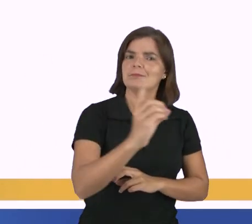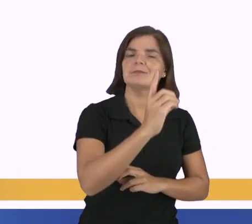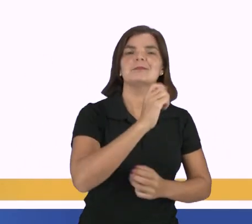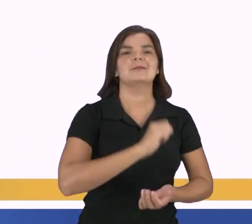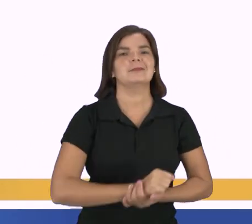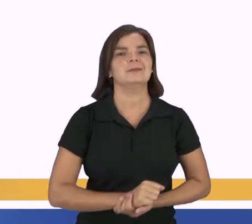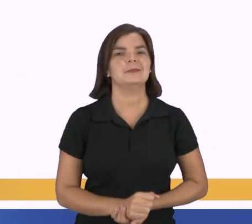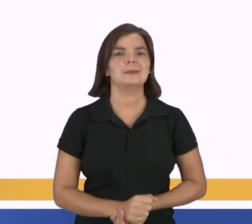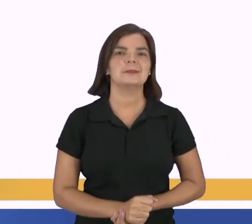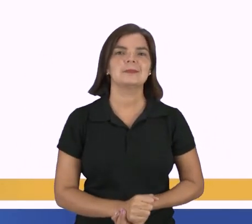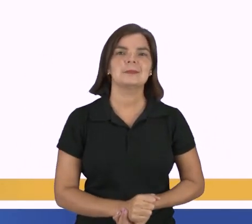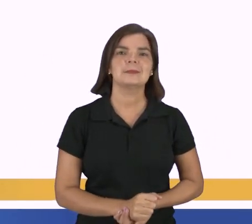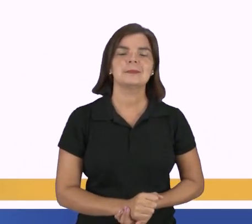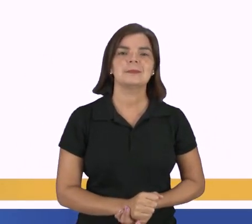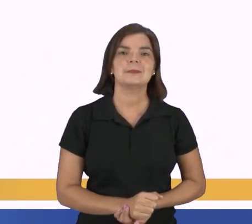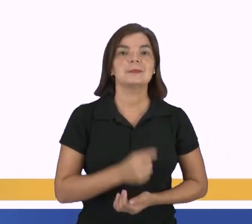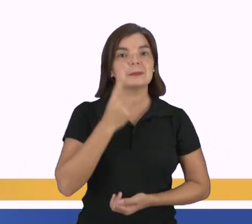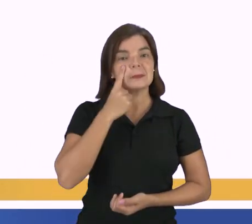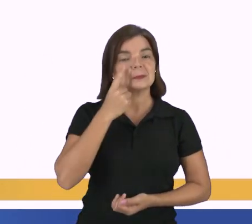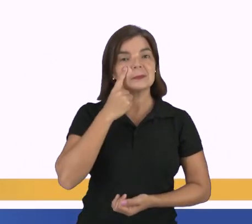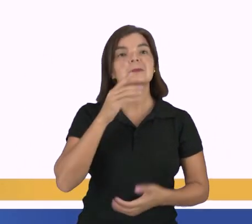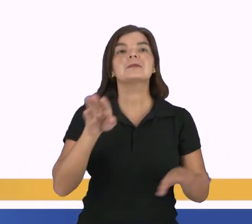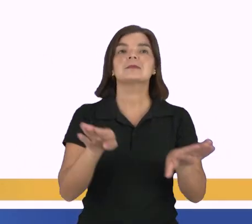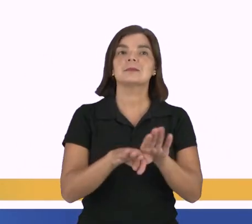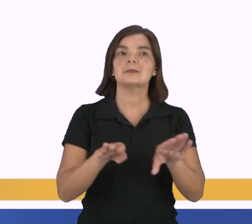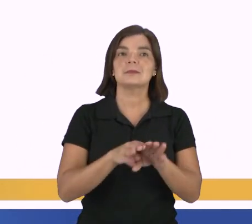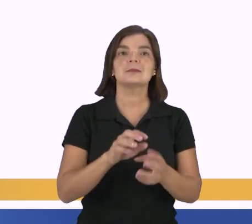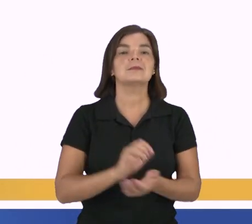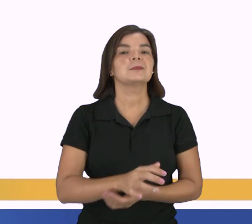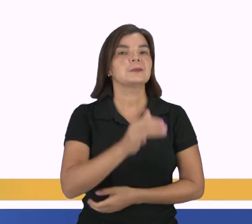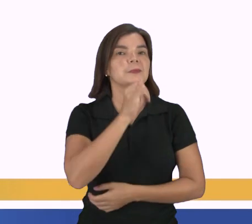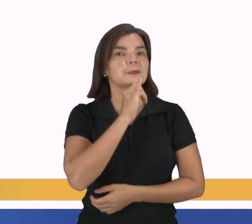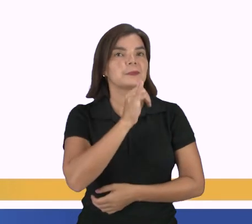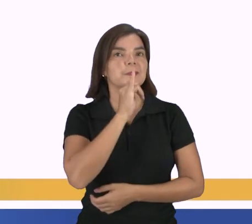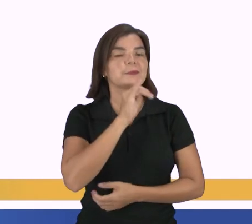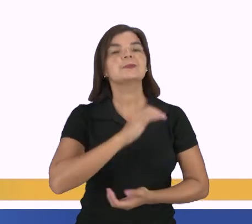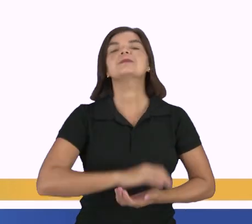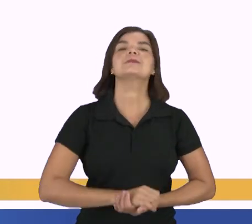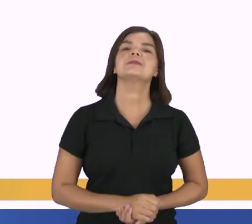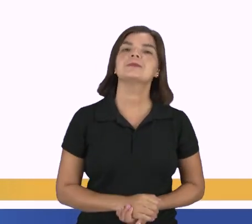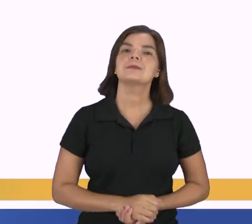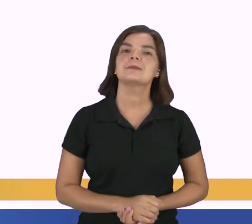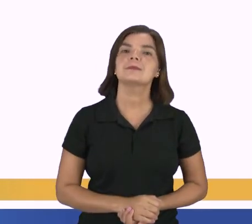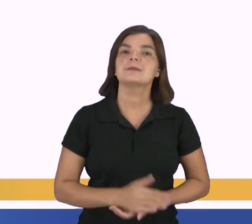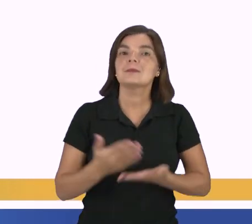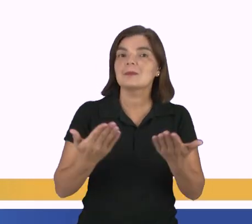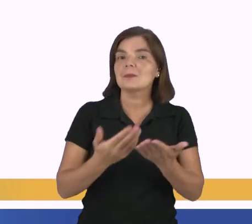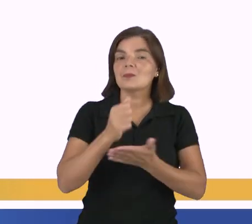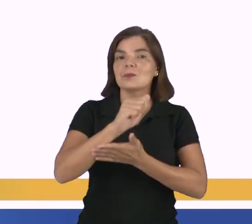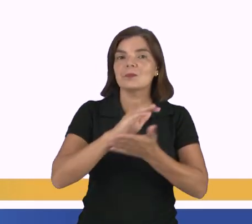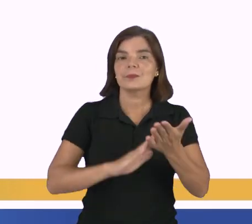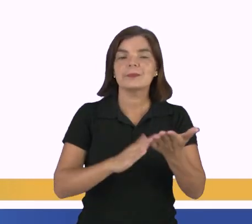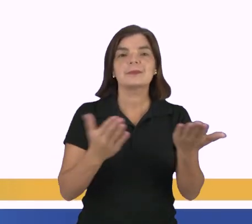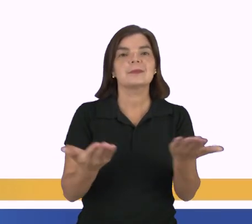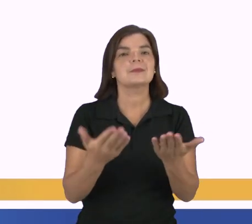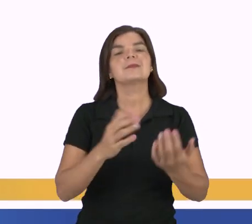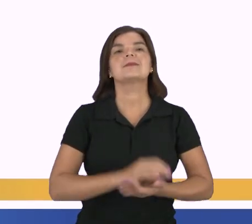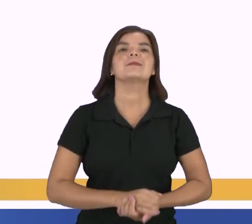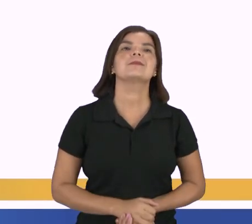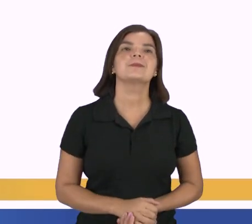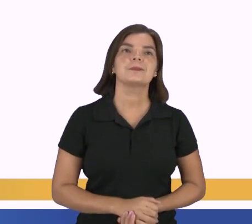certo? Vejam aí exemplos sobre isso, tá? Vamos para o nosso exercitando.